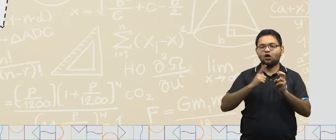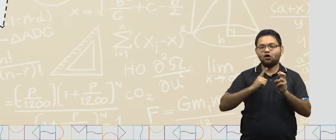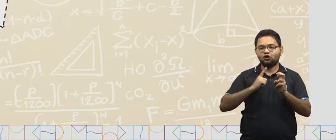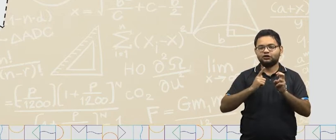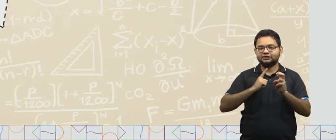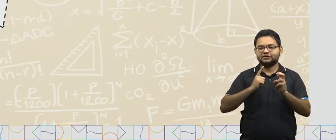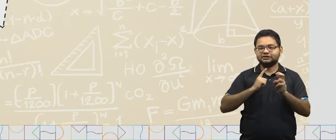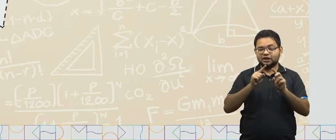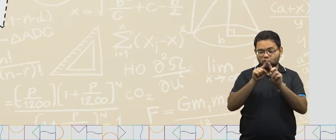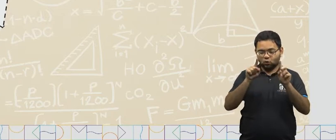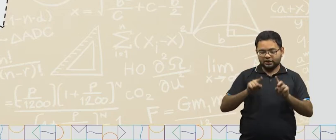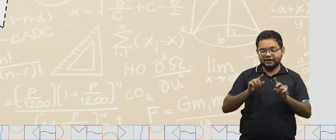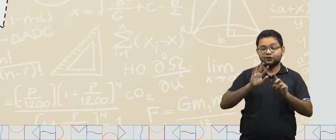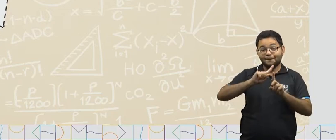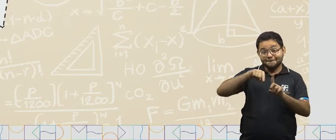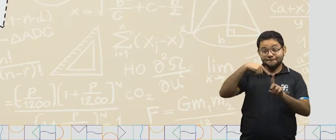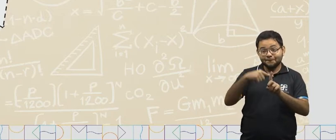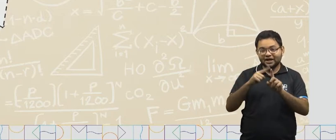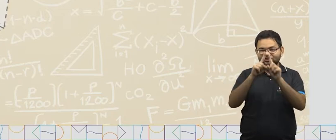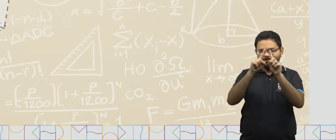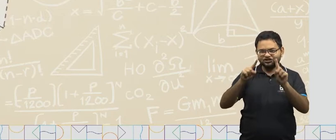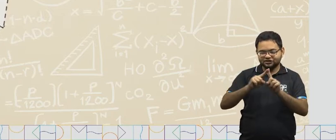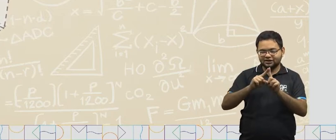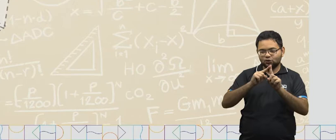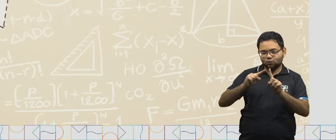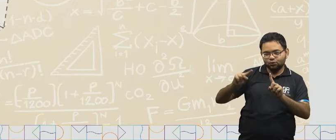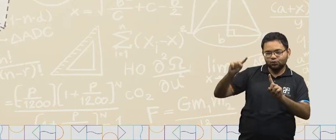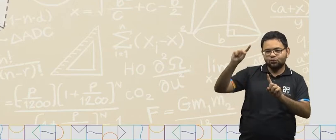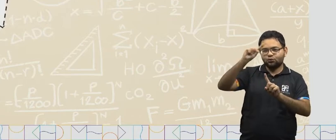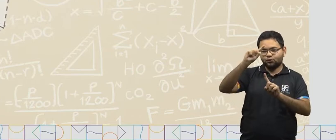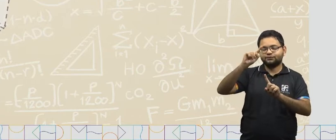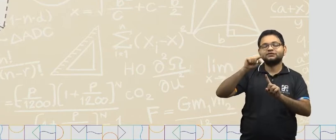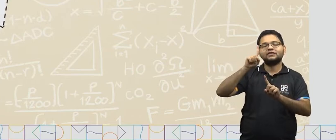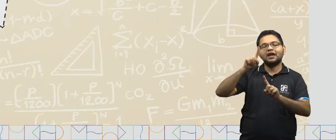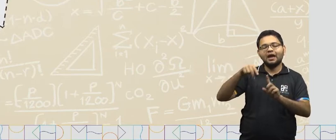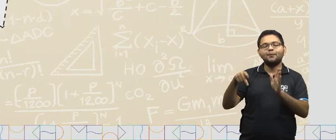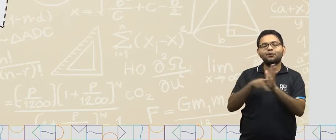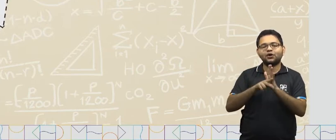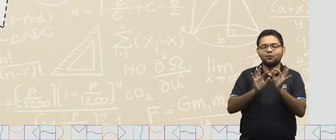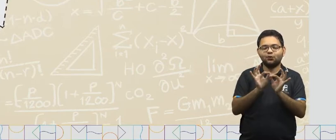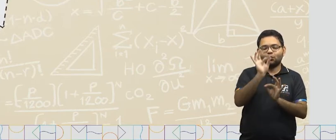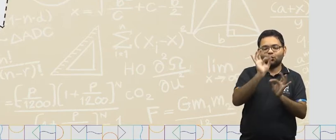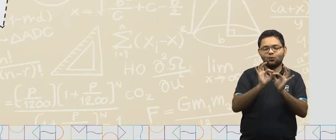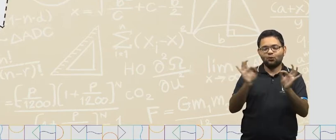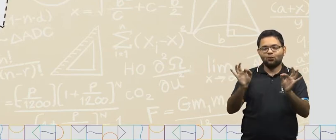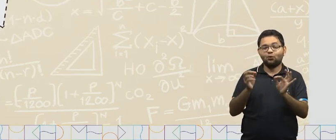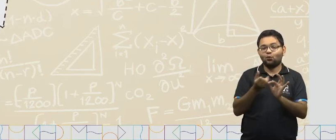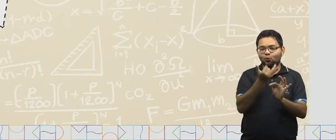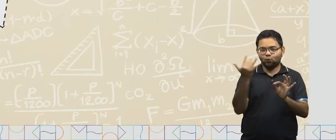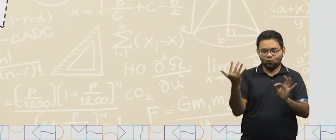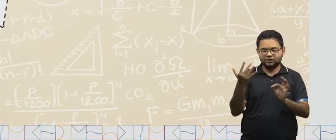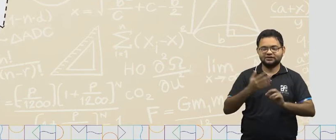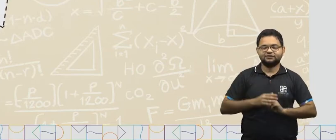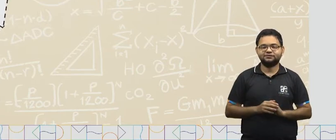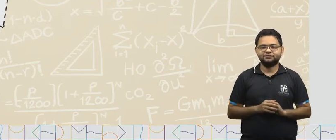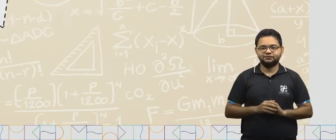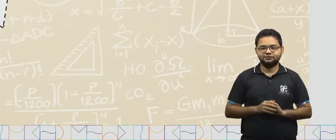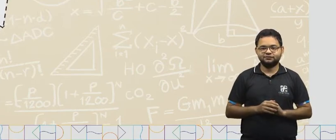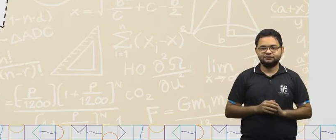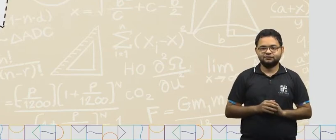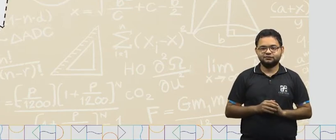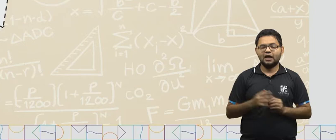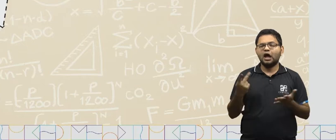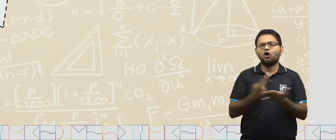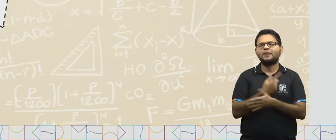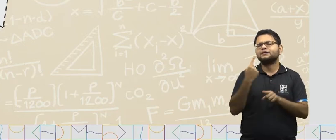temos 4 triângulos acima dele? É exatamente o número de arestas do quadrado. E isso acontece,